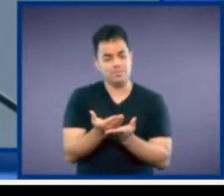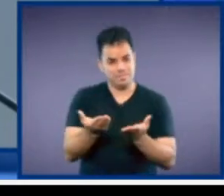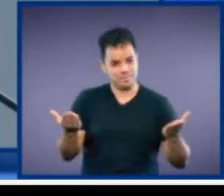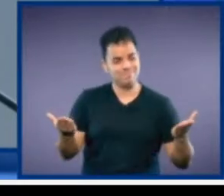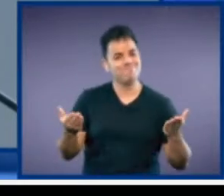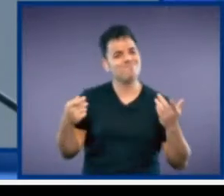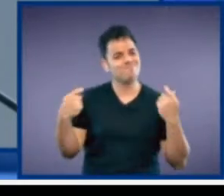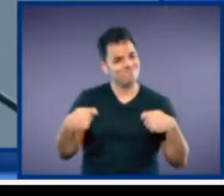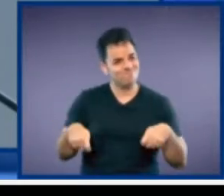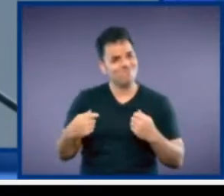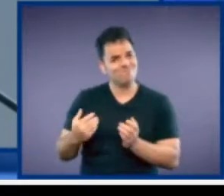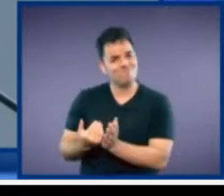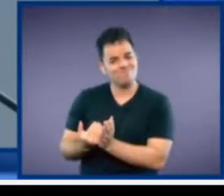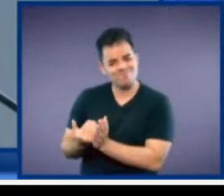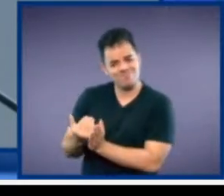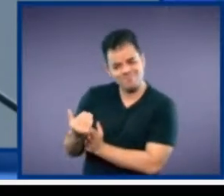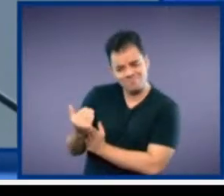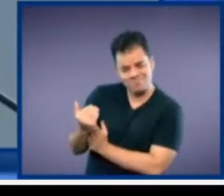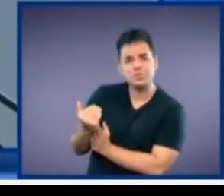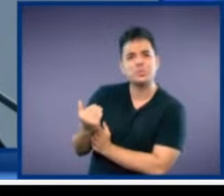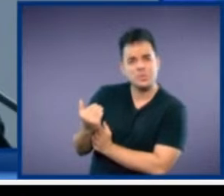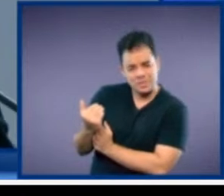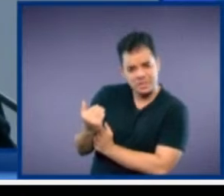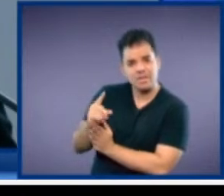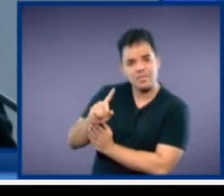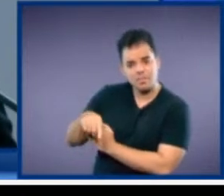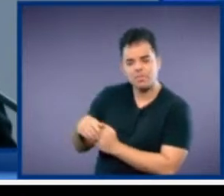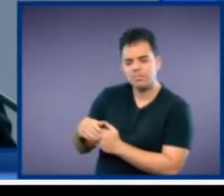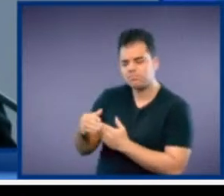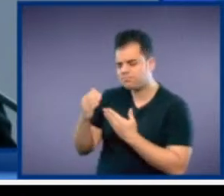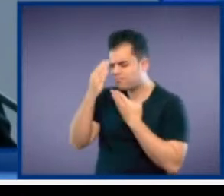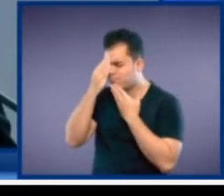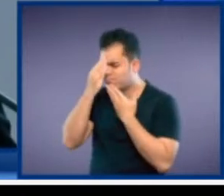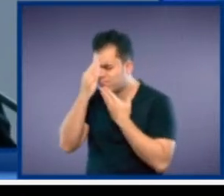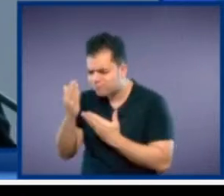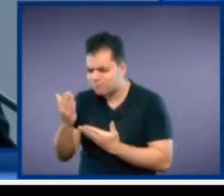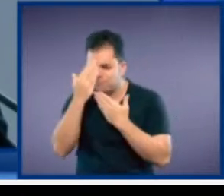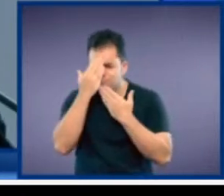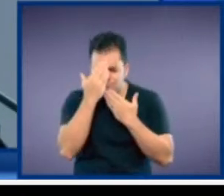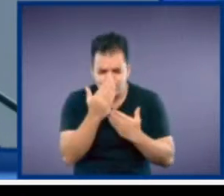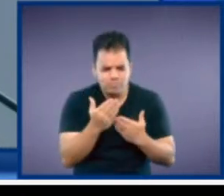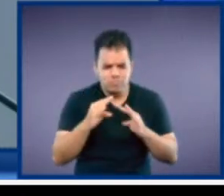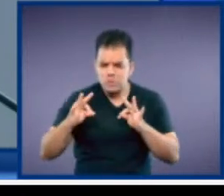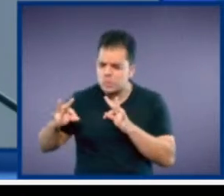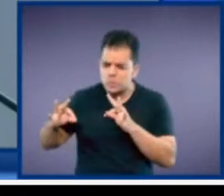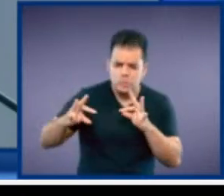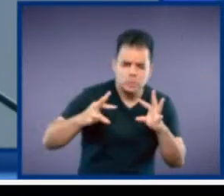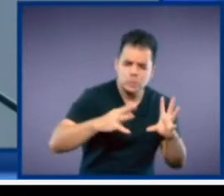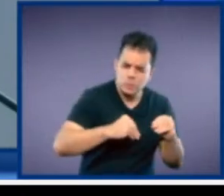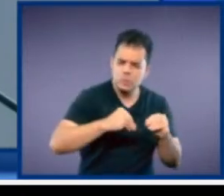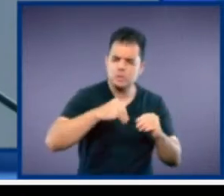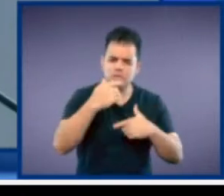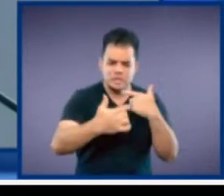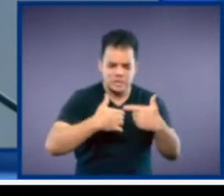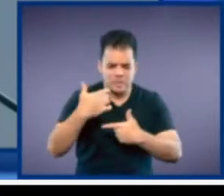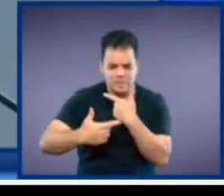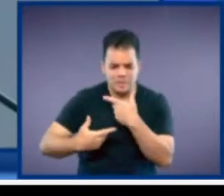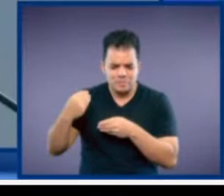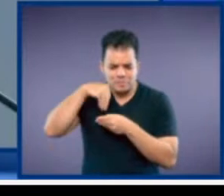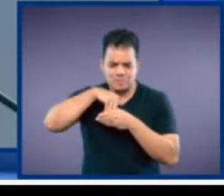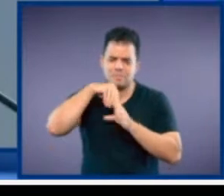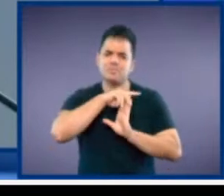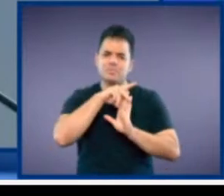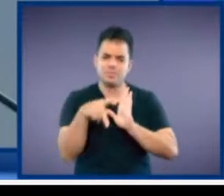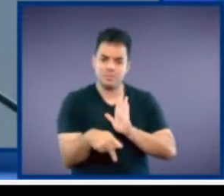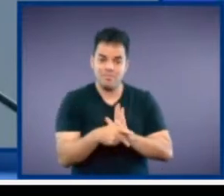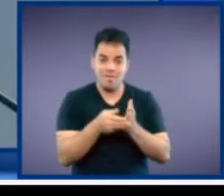preciso começar fazendo um agradecimento muito grande a todos os que trabalharam nesse projeto. Esse, sem dúvida